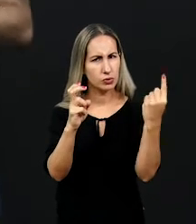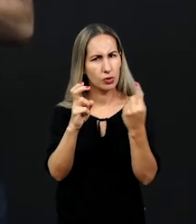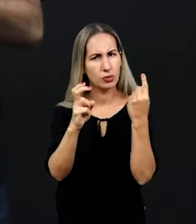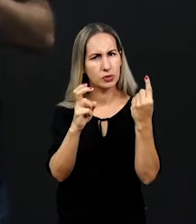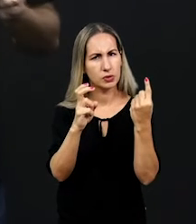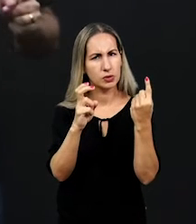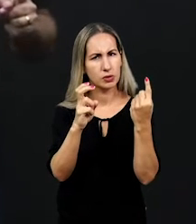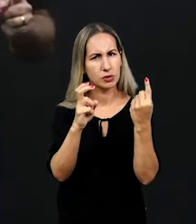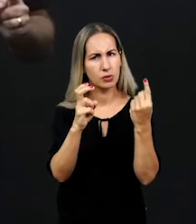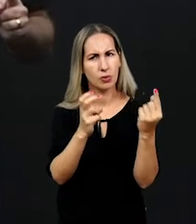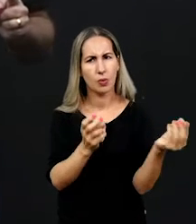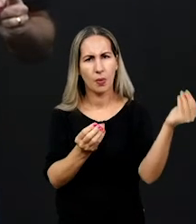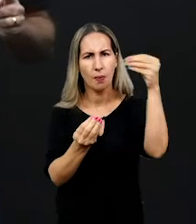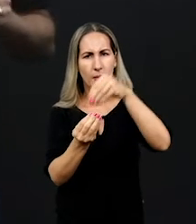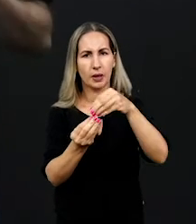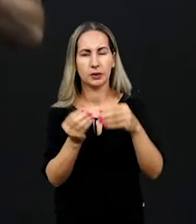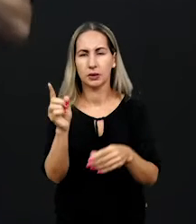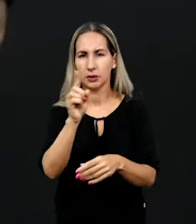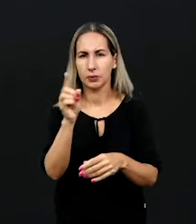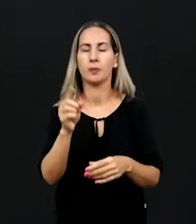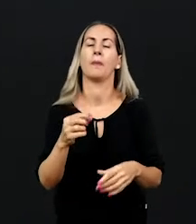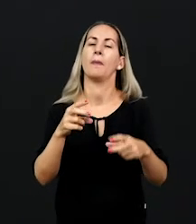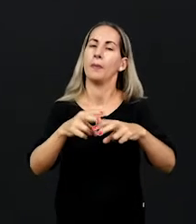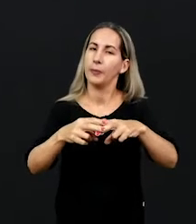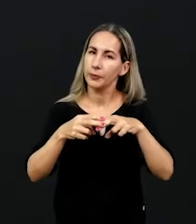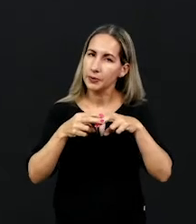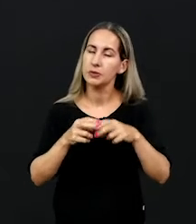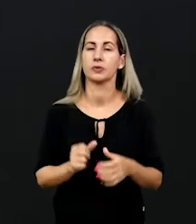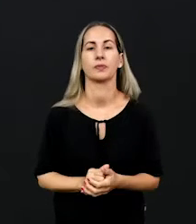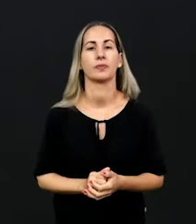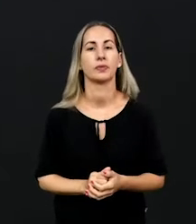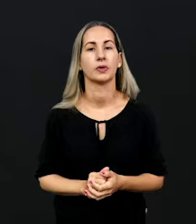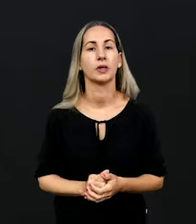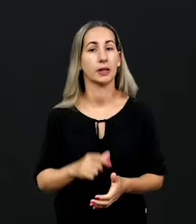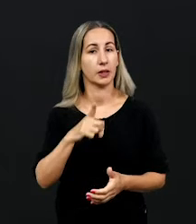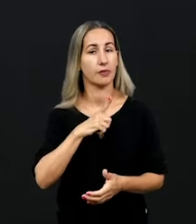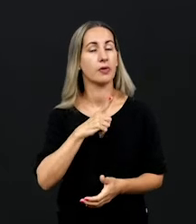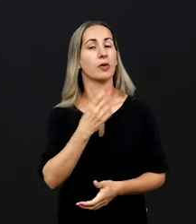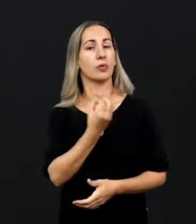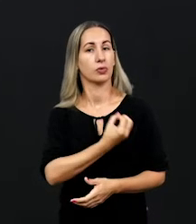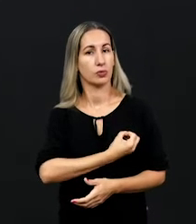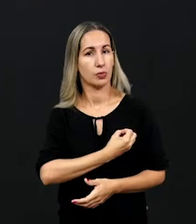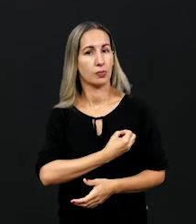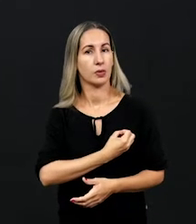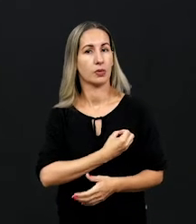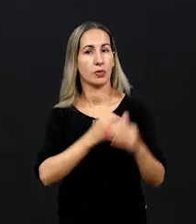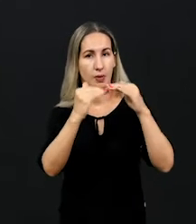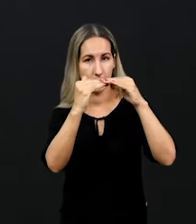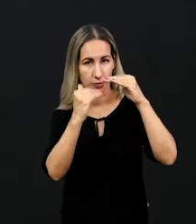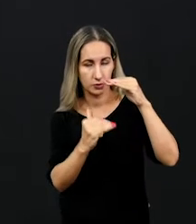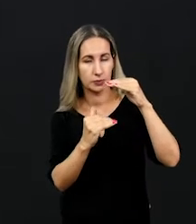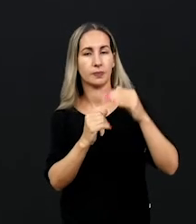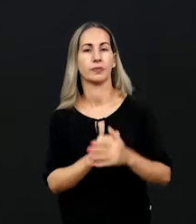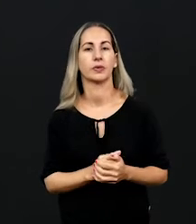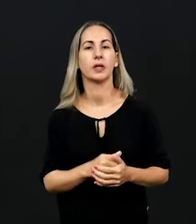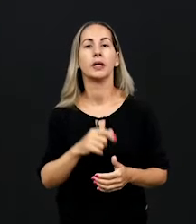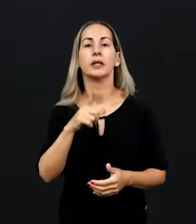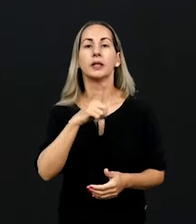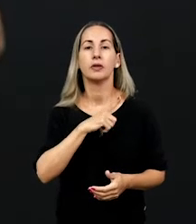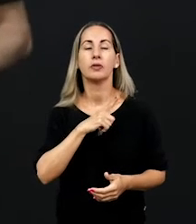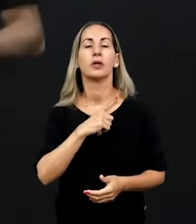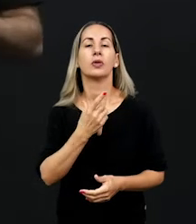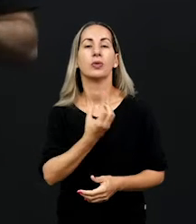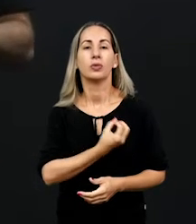sozinho. Ele não vai fazer par com ninguém. Por isso que, quando você tiver um número, eu vou fazer aqui embaixo, tá? Quando